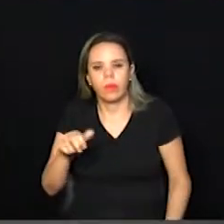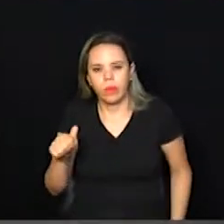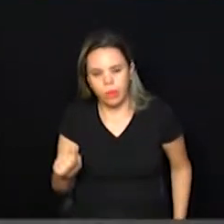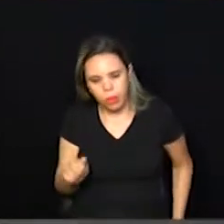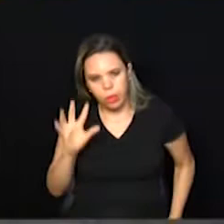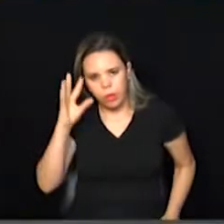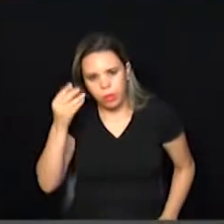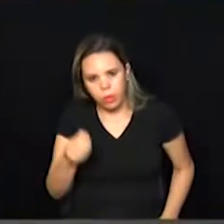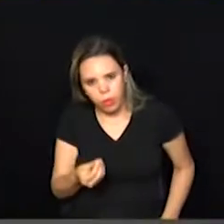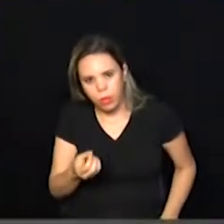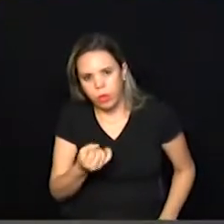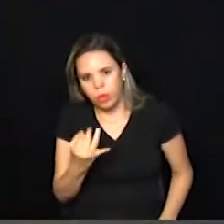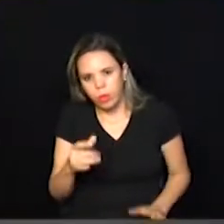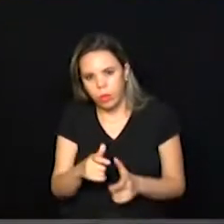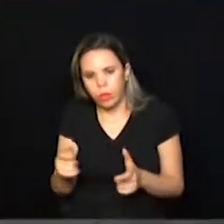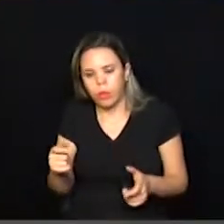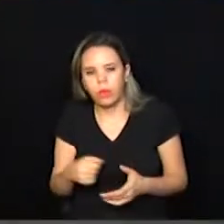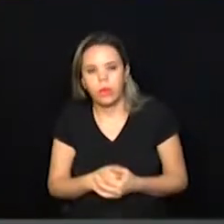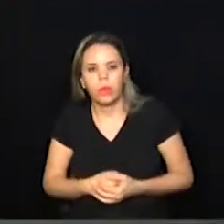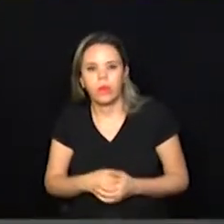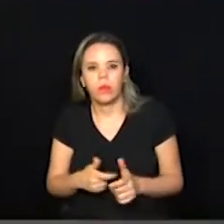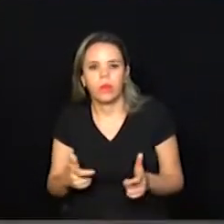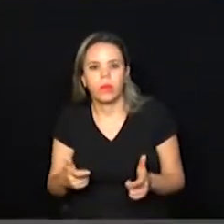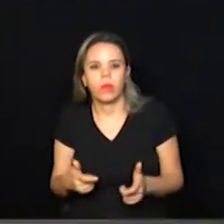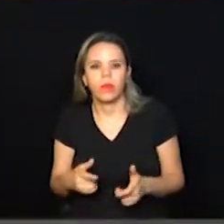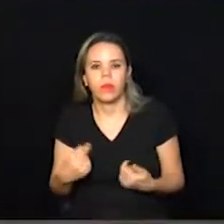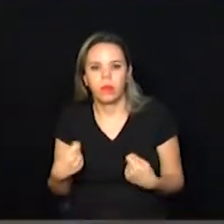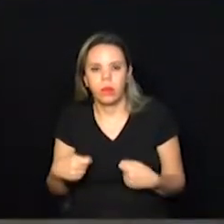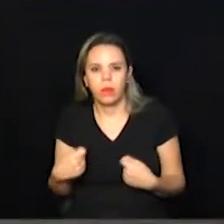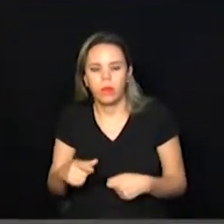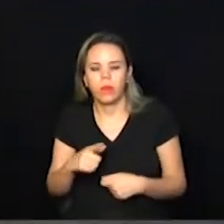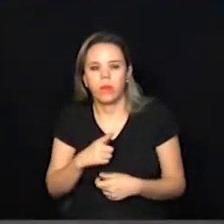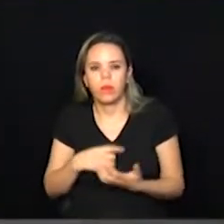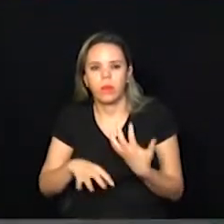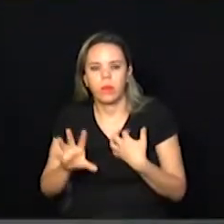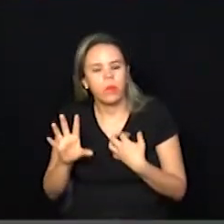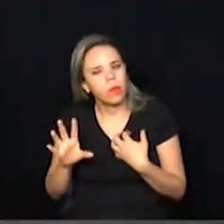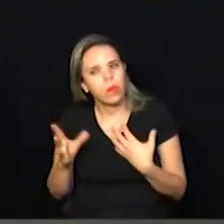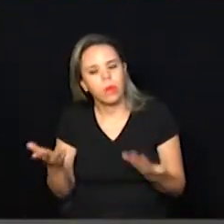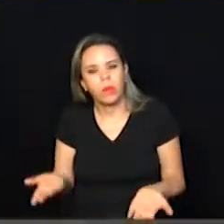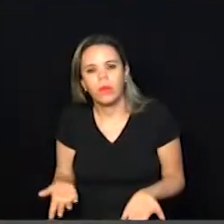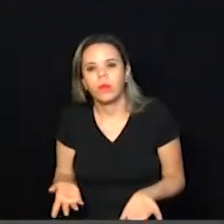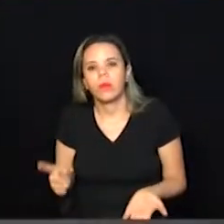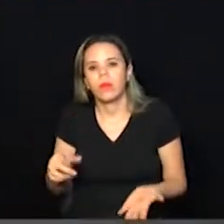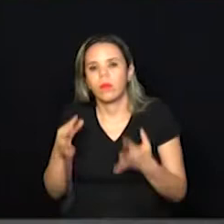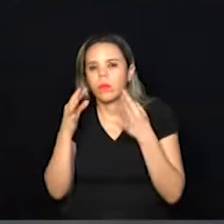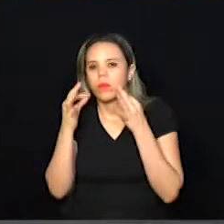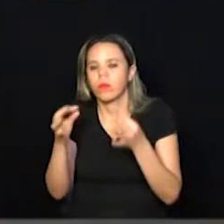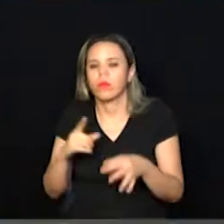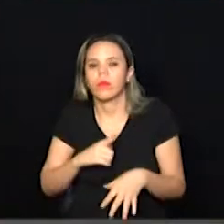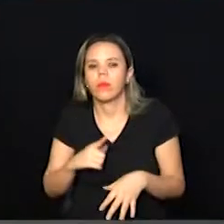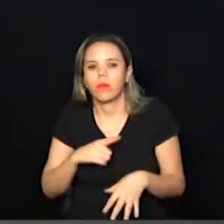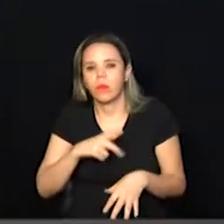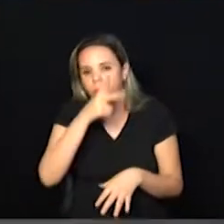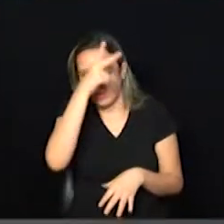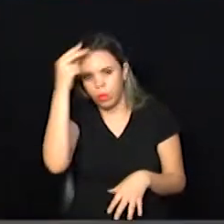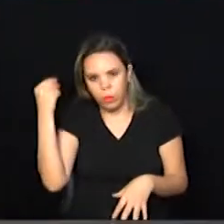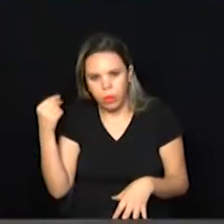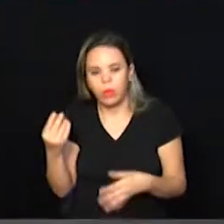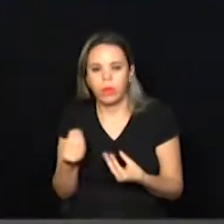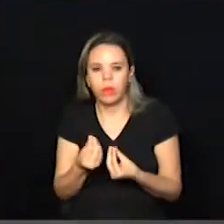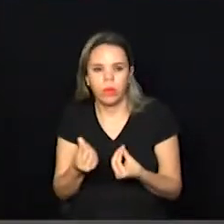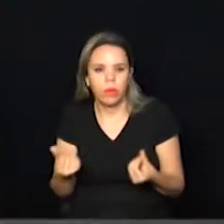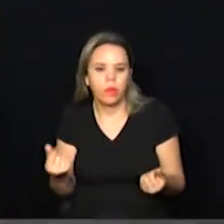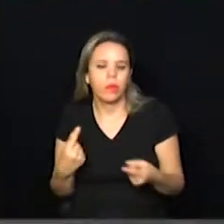que ali a demanda ampliou, aumentou, então a gente precisa ter um olhar. Então, esse olhar está tendo, o prefeito tem sido sensível, até